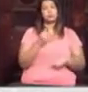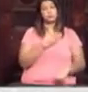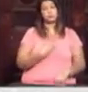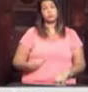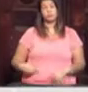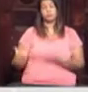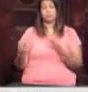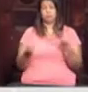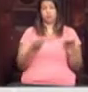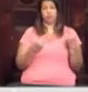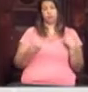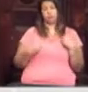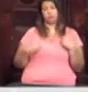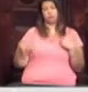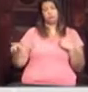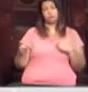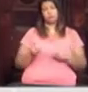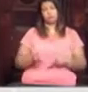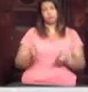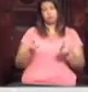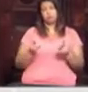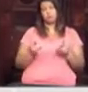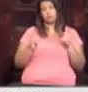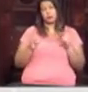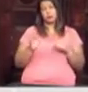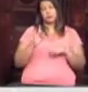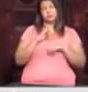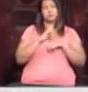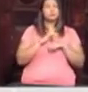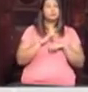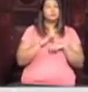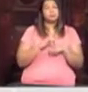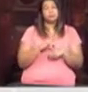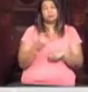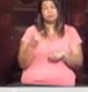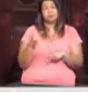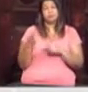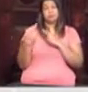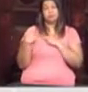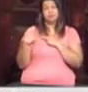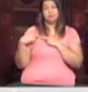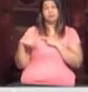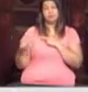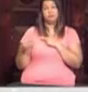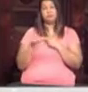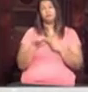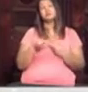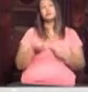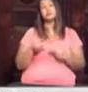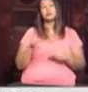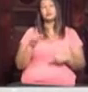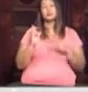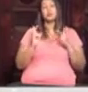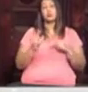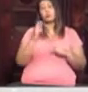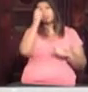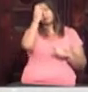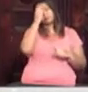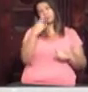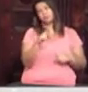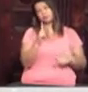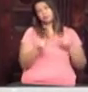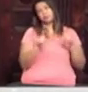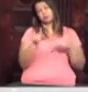vezes, continua agindo como se não tivesse responsabilidade sobre isso, se a responsabilidade fosse da população ou fosse